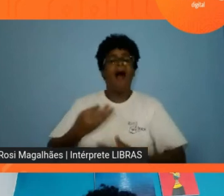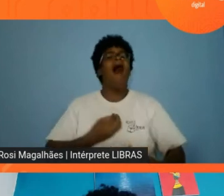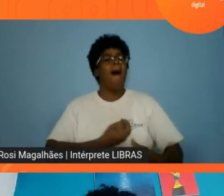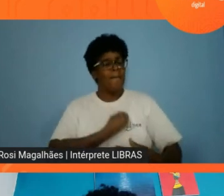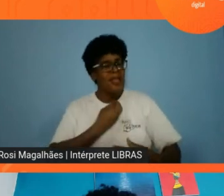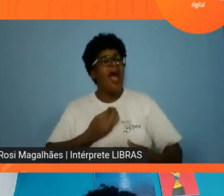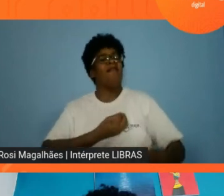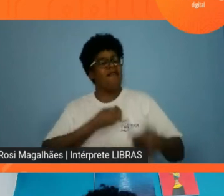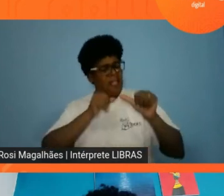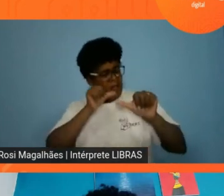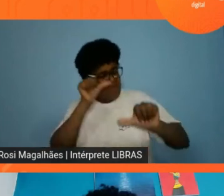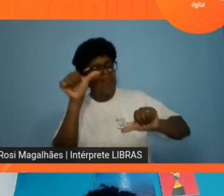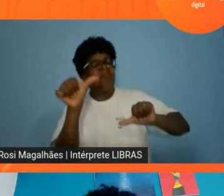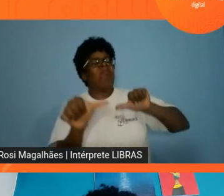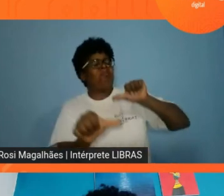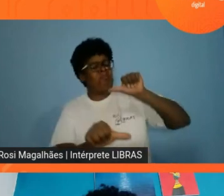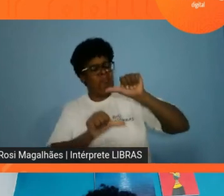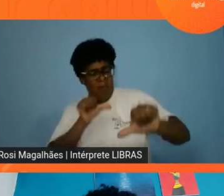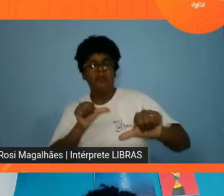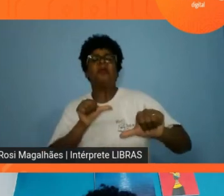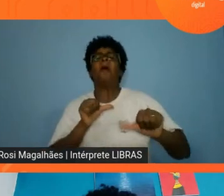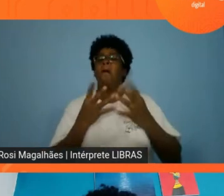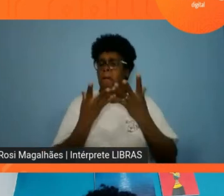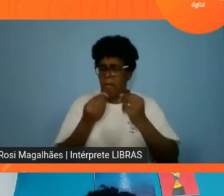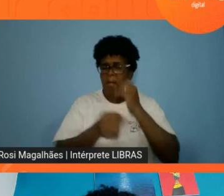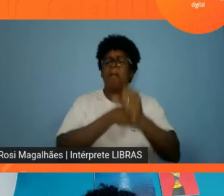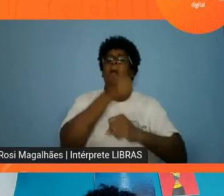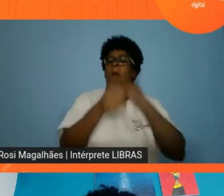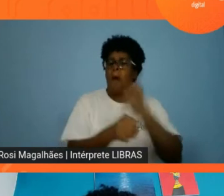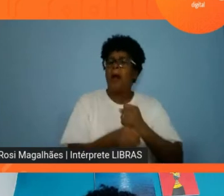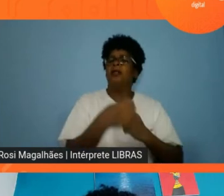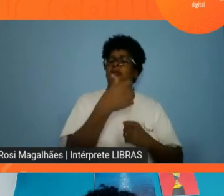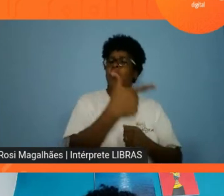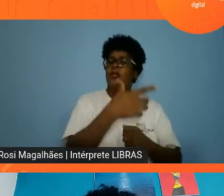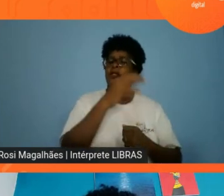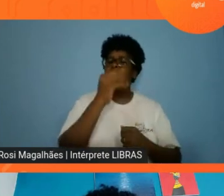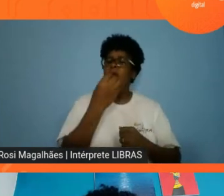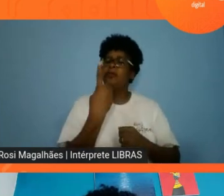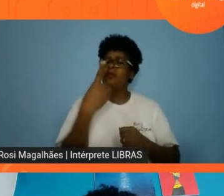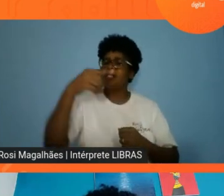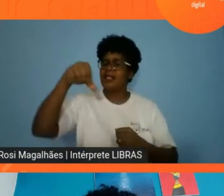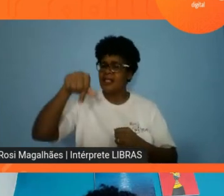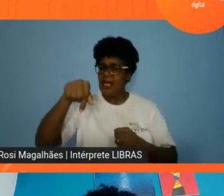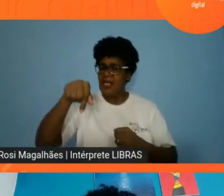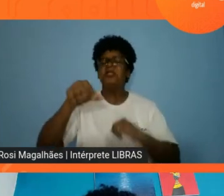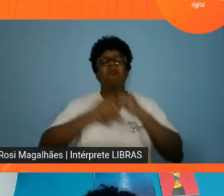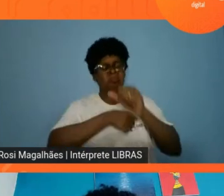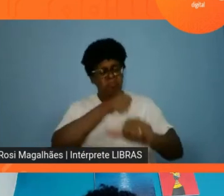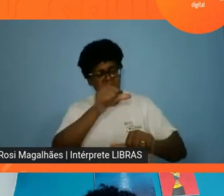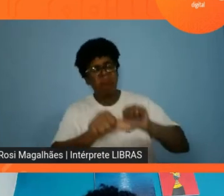360 graus de 2017 para cá. Tanto no quesito